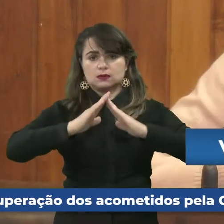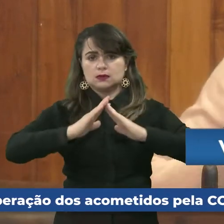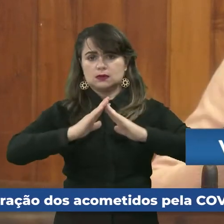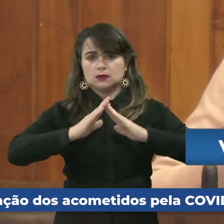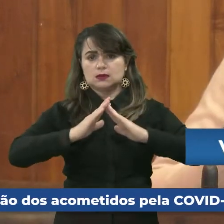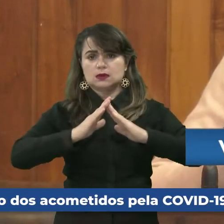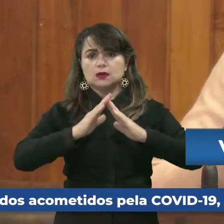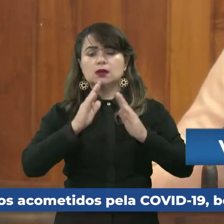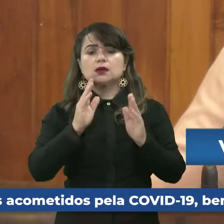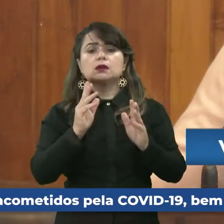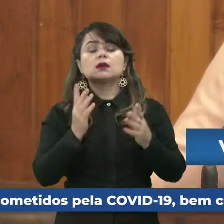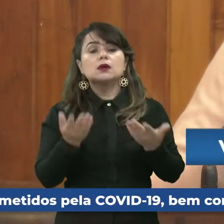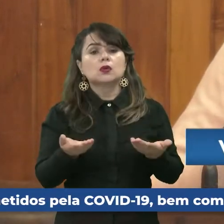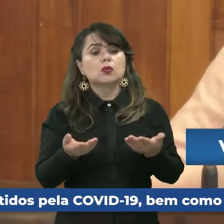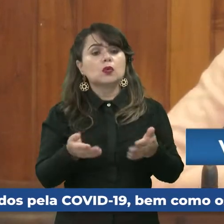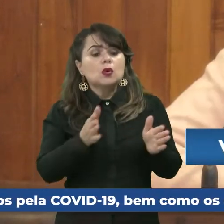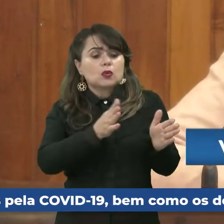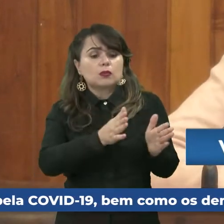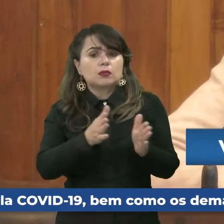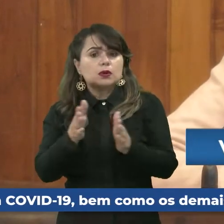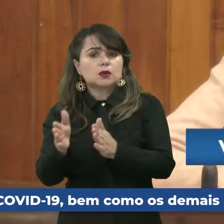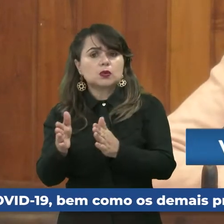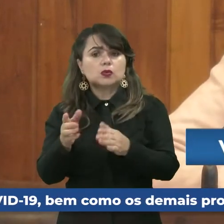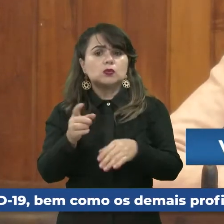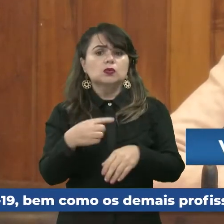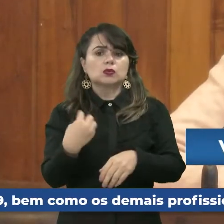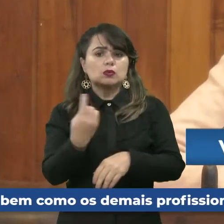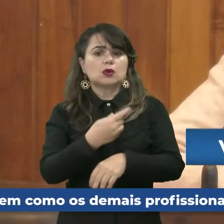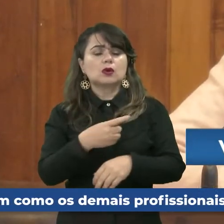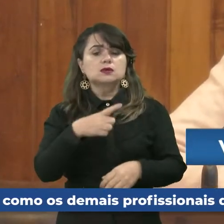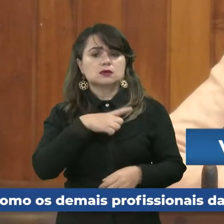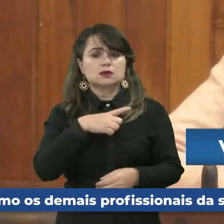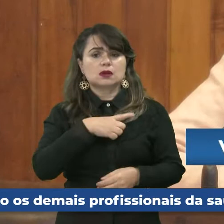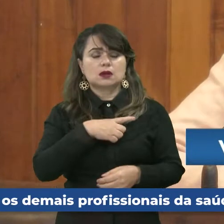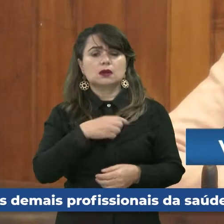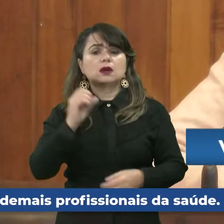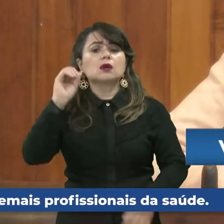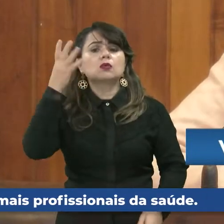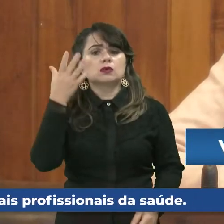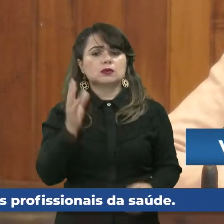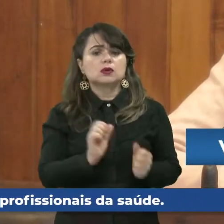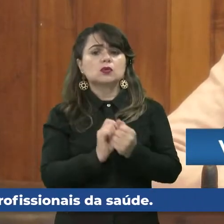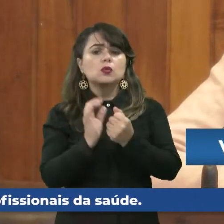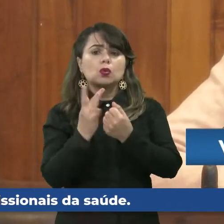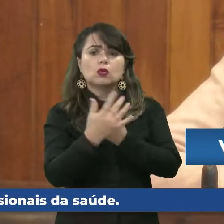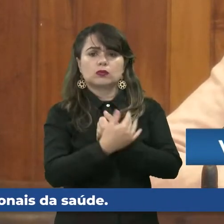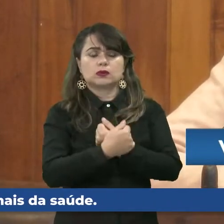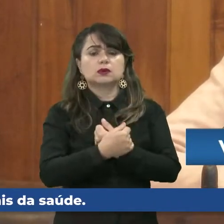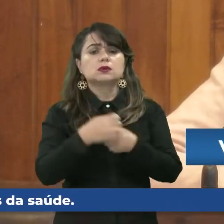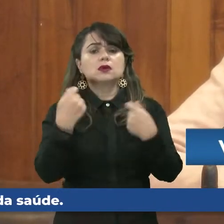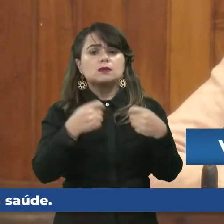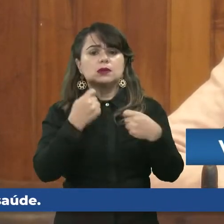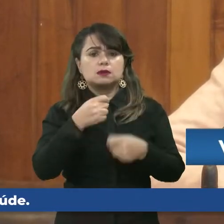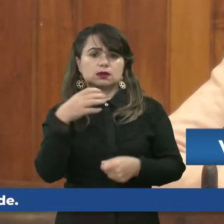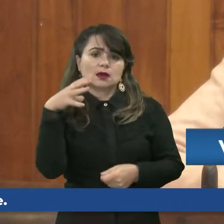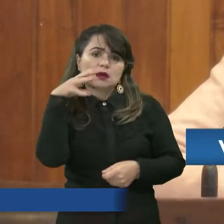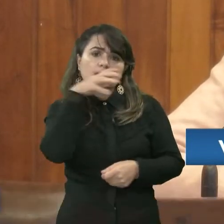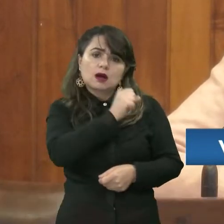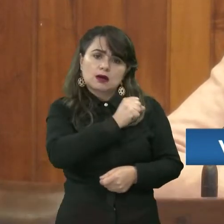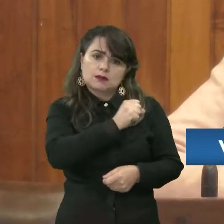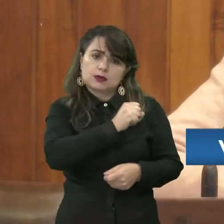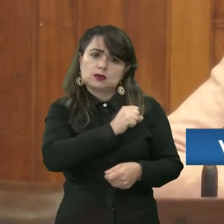momento que nós estamos vivendo, no momento que nós estamos passando, precisamos urgentemente de